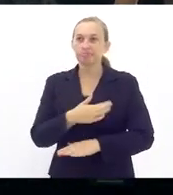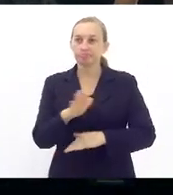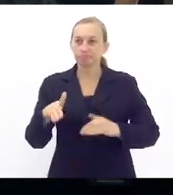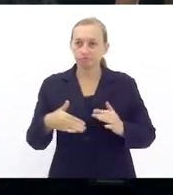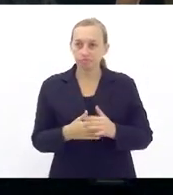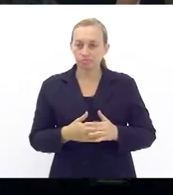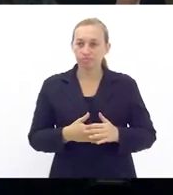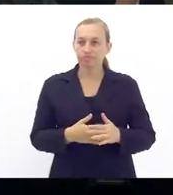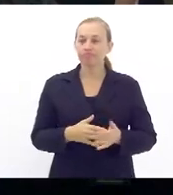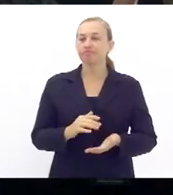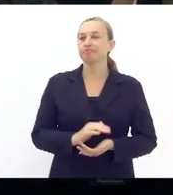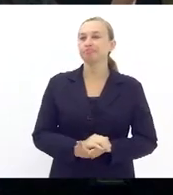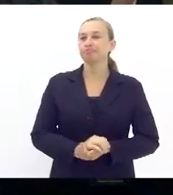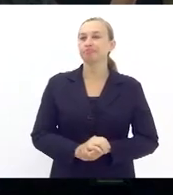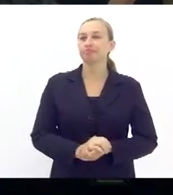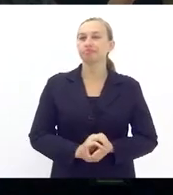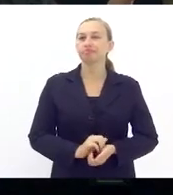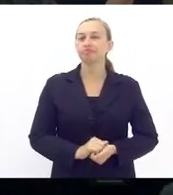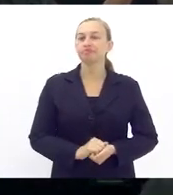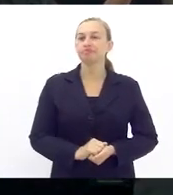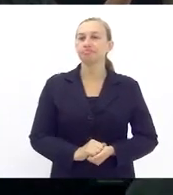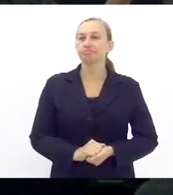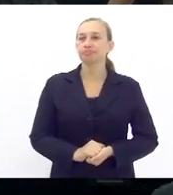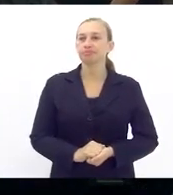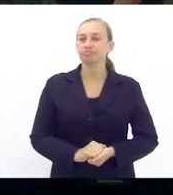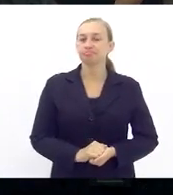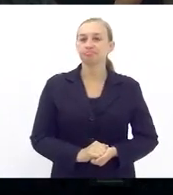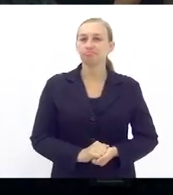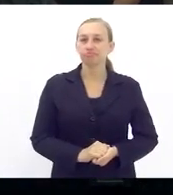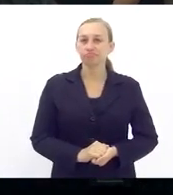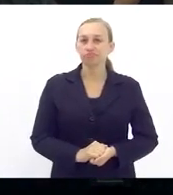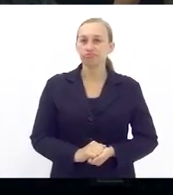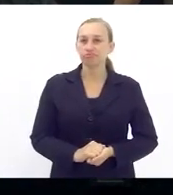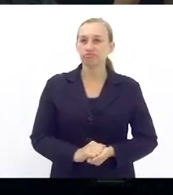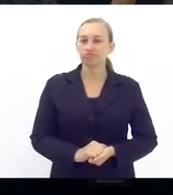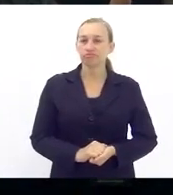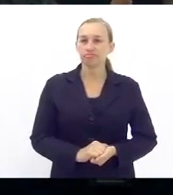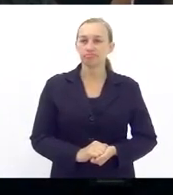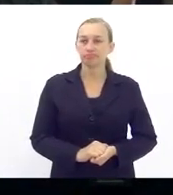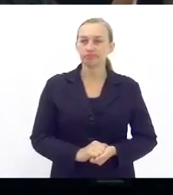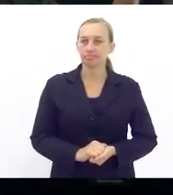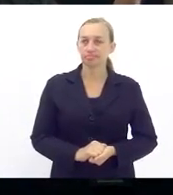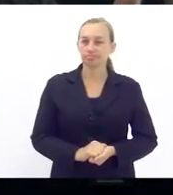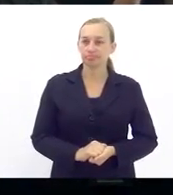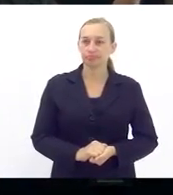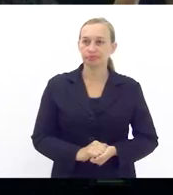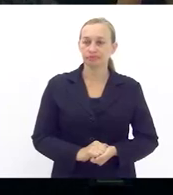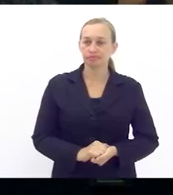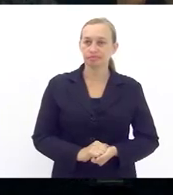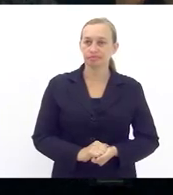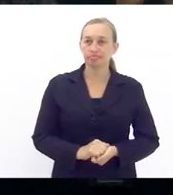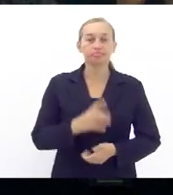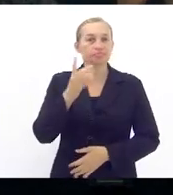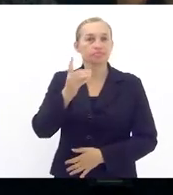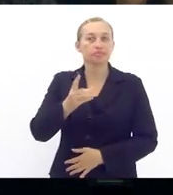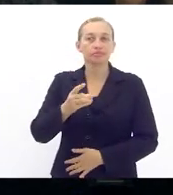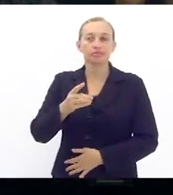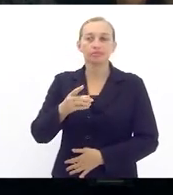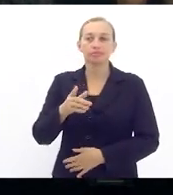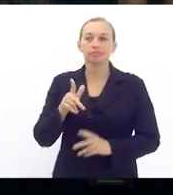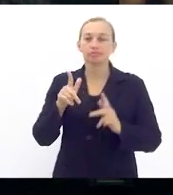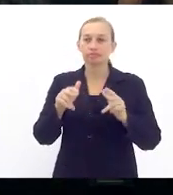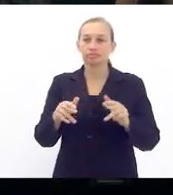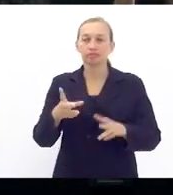Vou mencionar primeiramente é na fala da nossa deputada Verônica